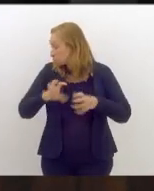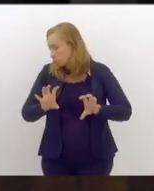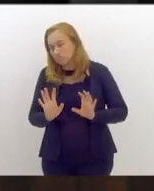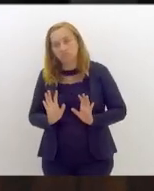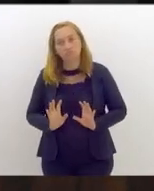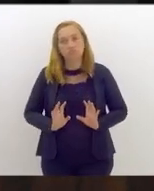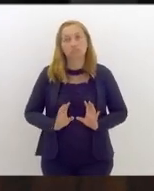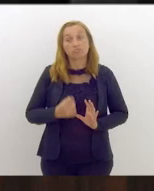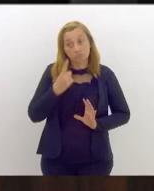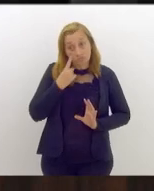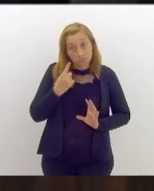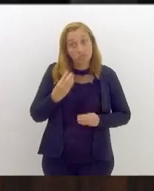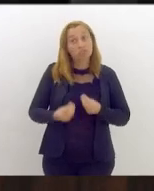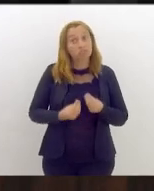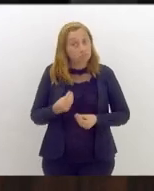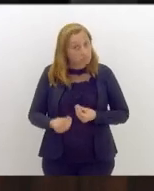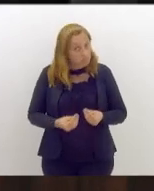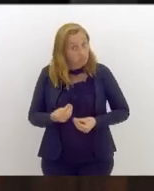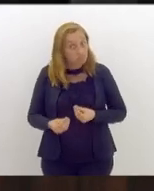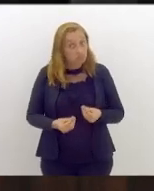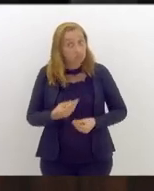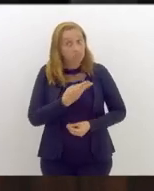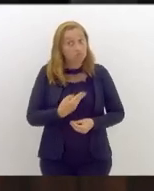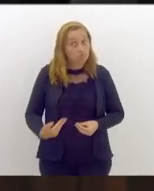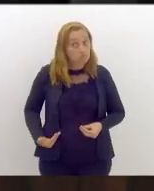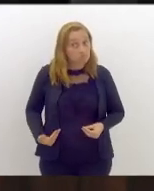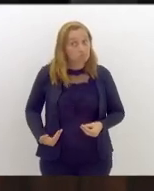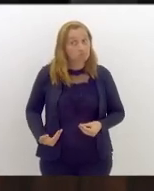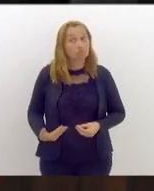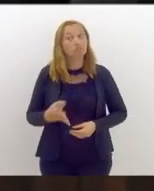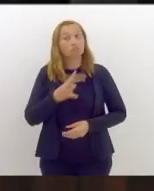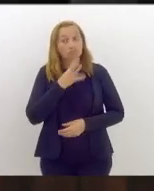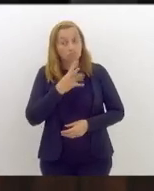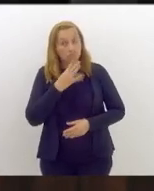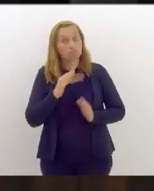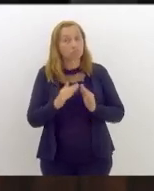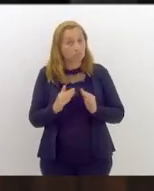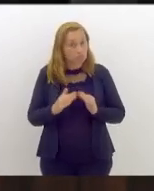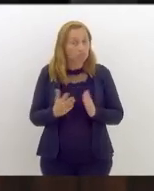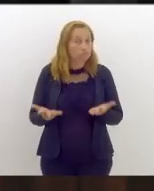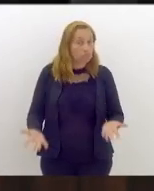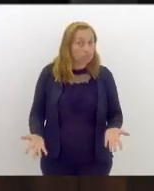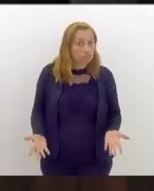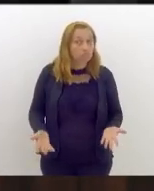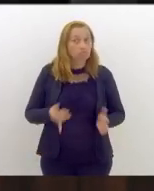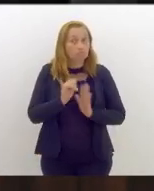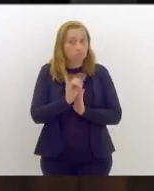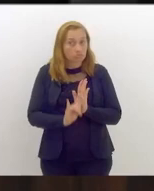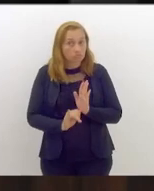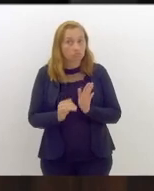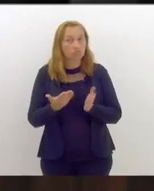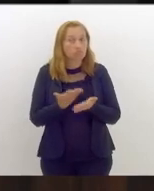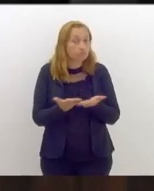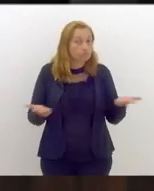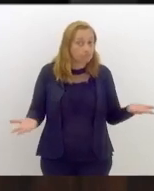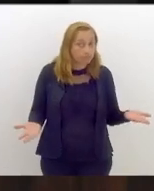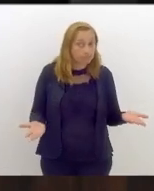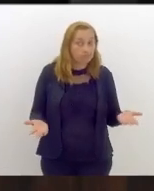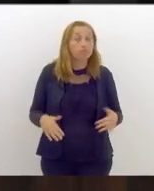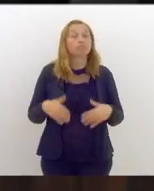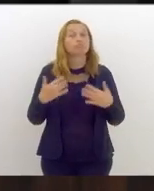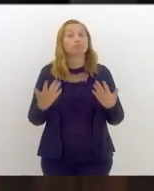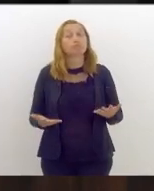que nós já vimos como é que foi que o governo tá presente a gente conhece a casa e o relatório será derrotado